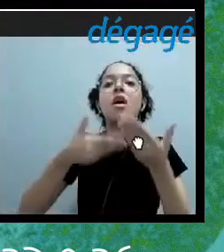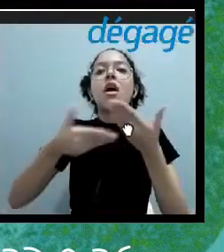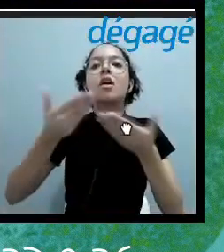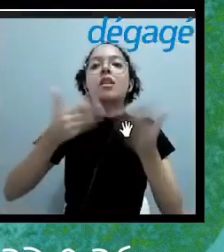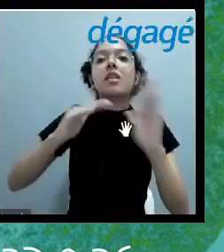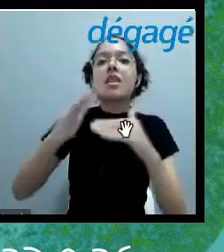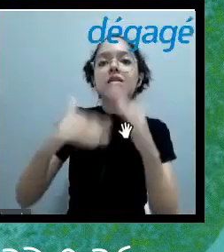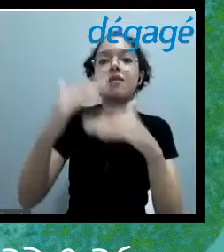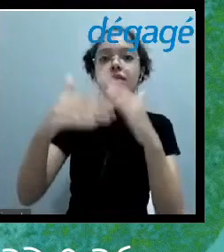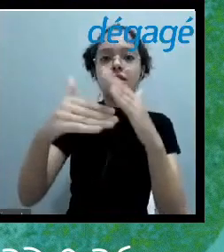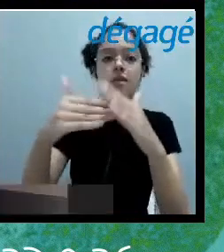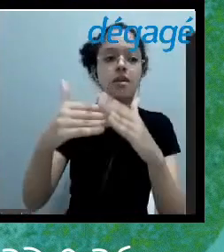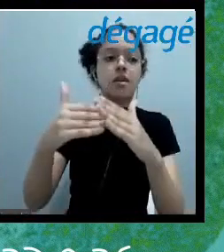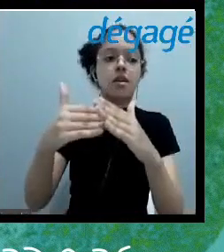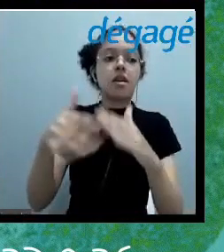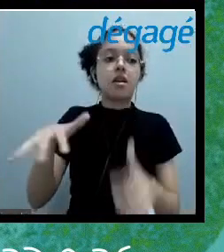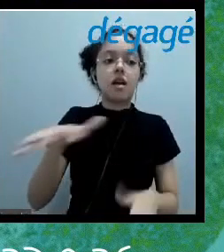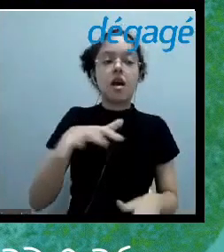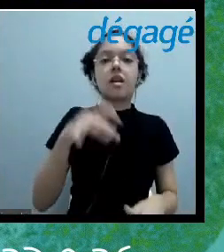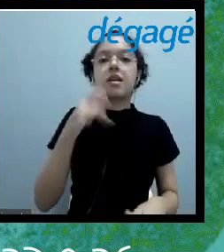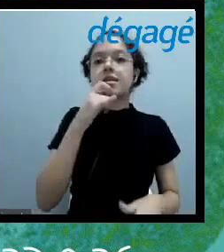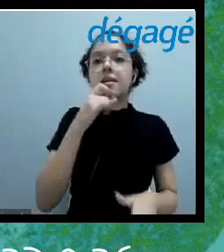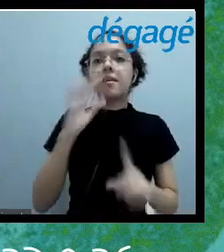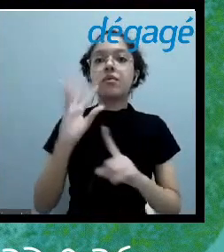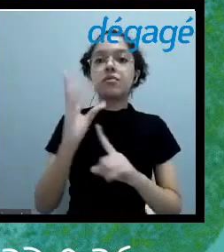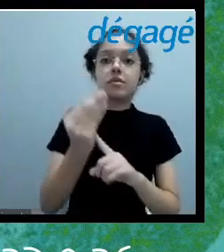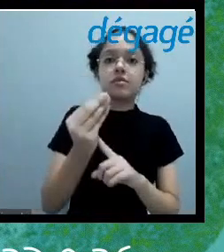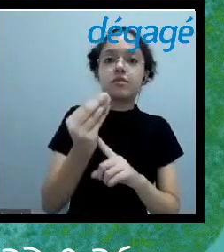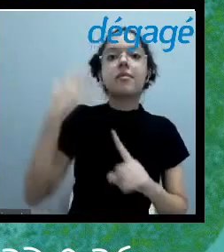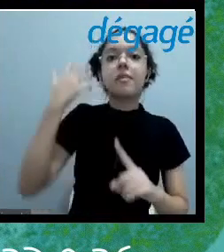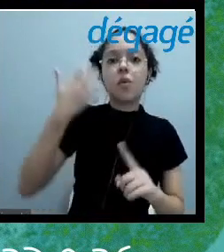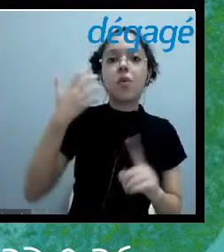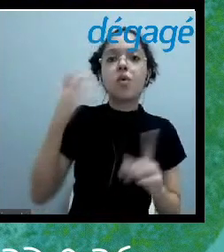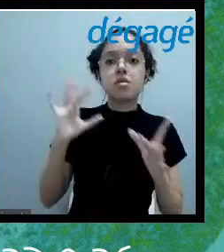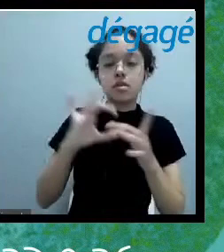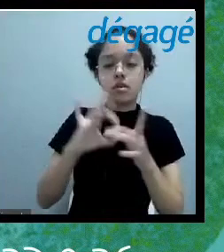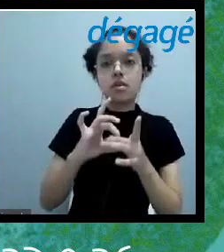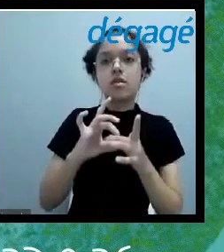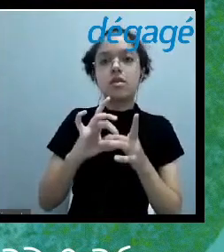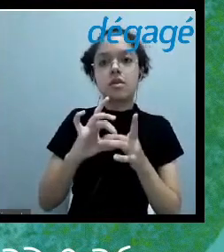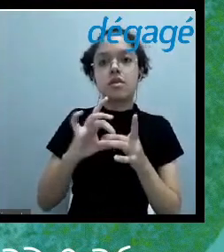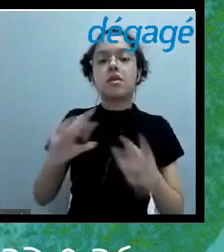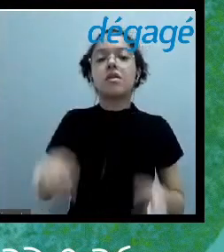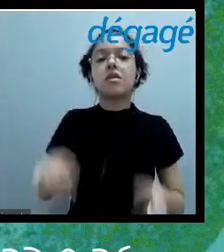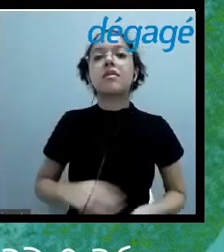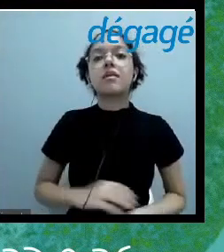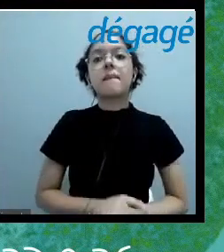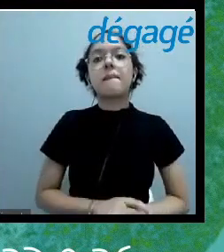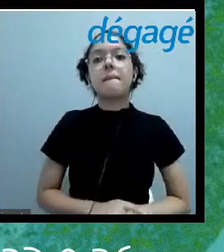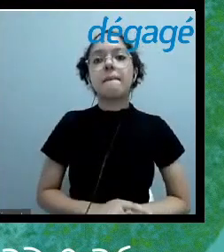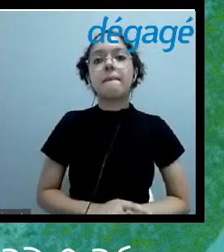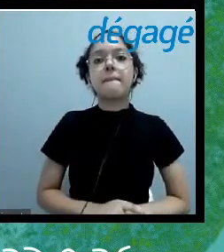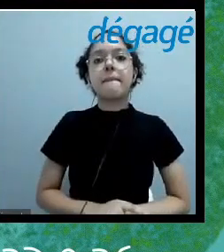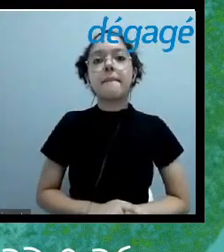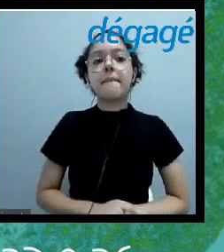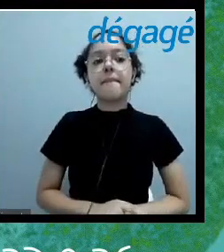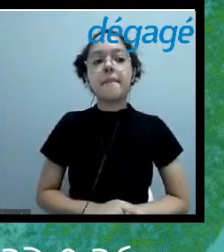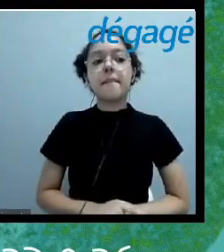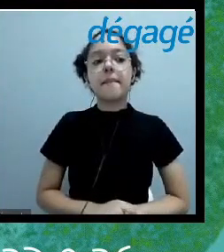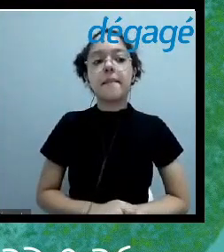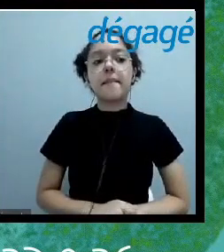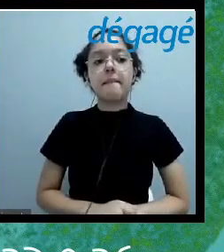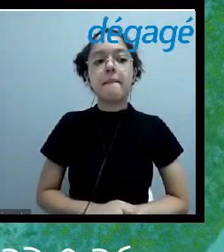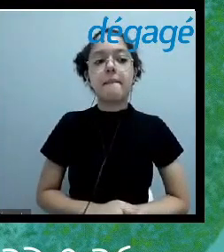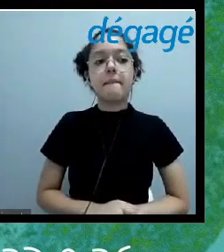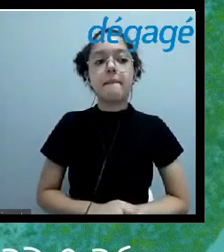ali de contato, enfim. E aí, um caso. Um outro caso, quando a gente tocava, eu e